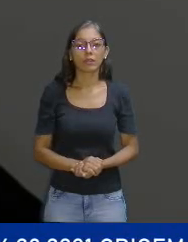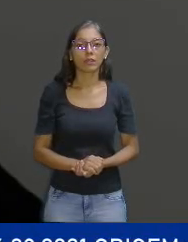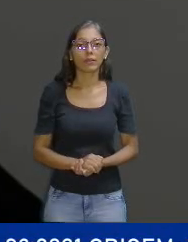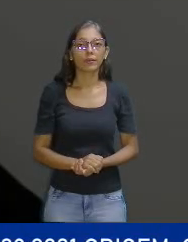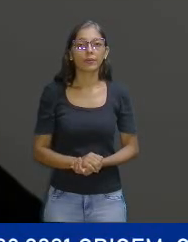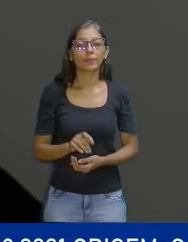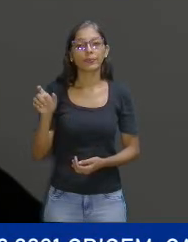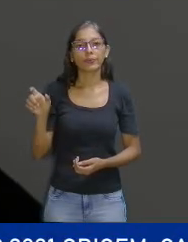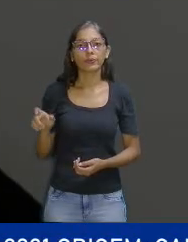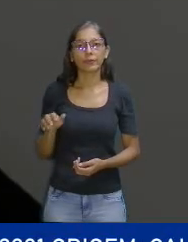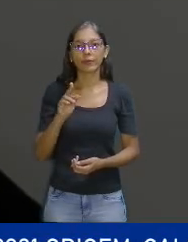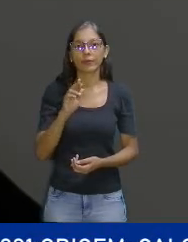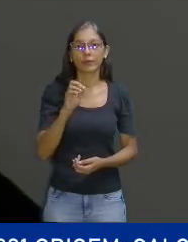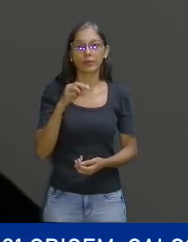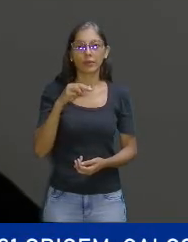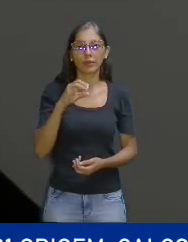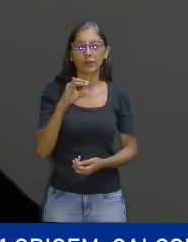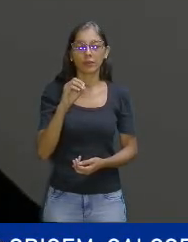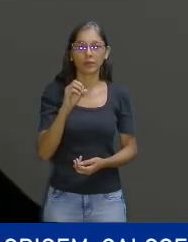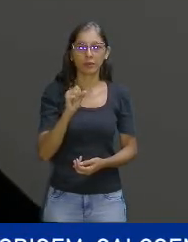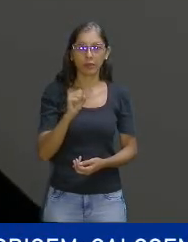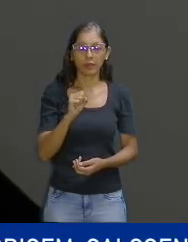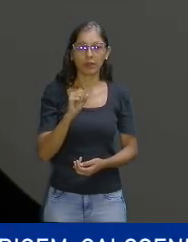prestação de contas eleitorais, número do processo